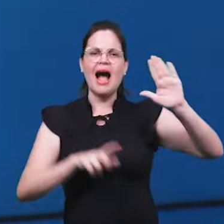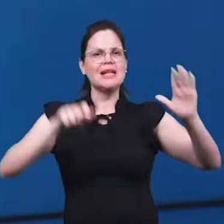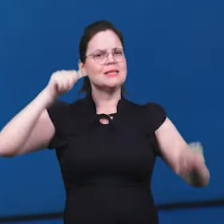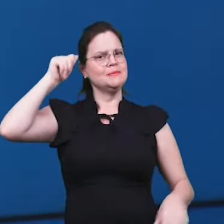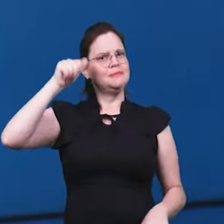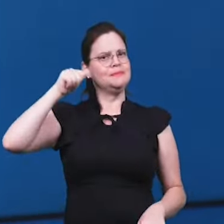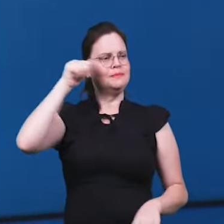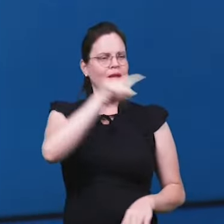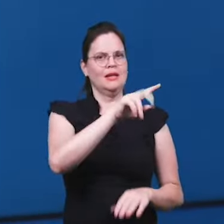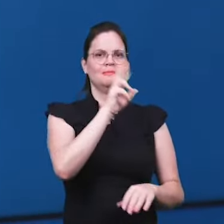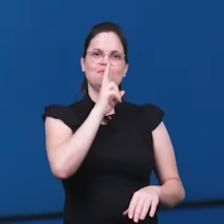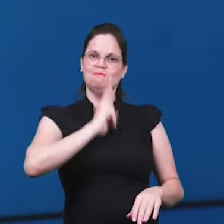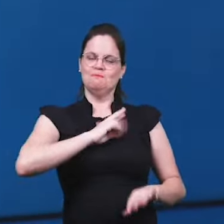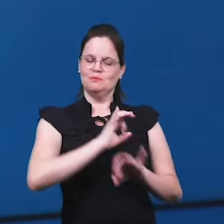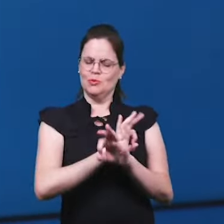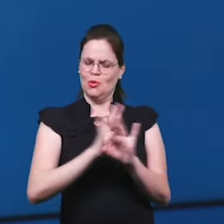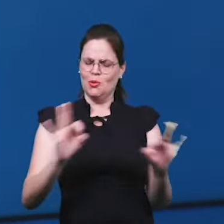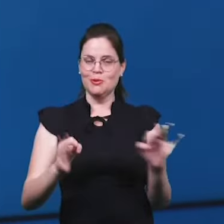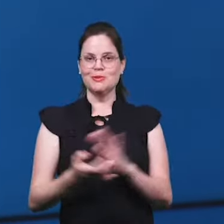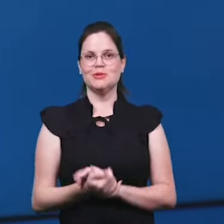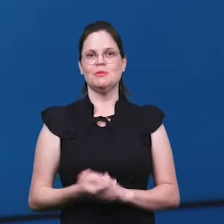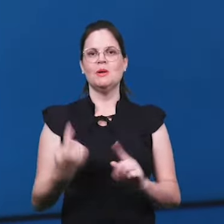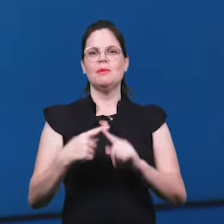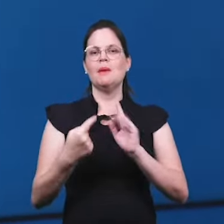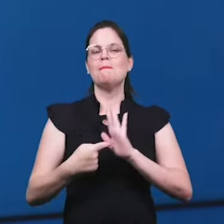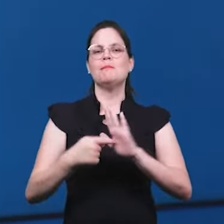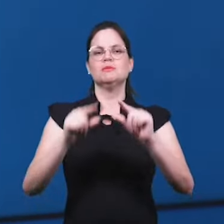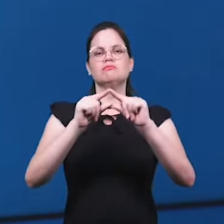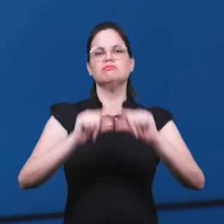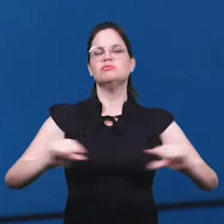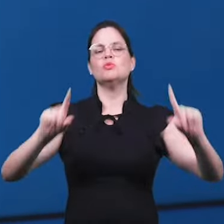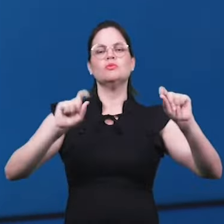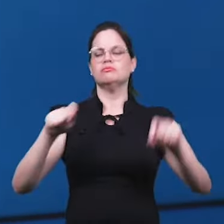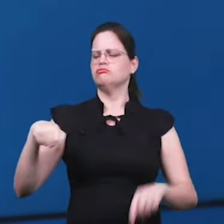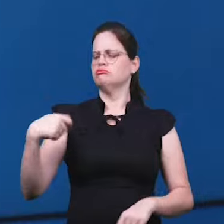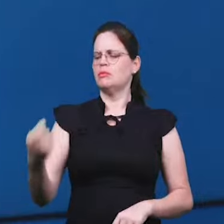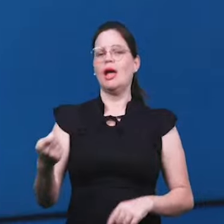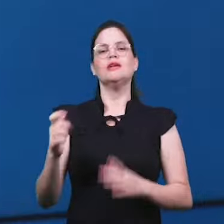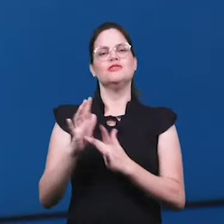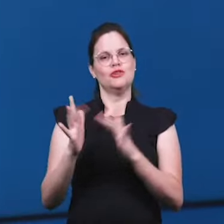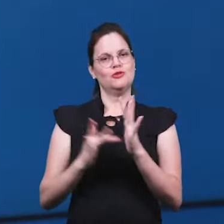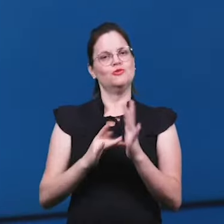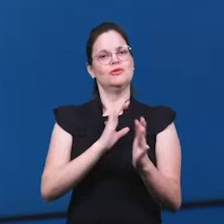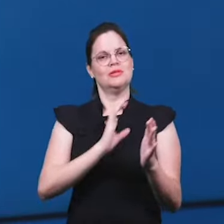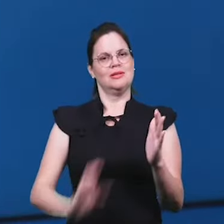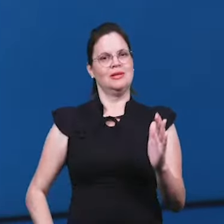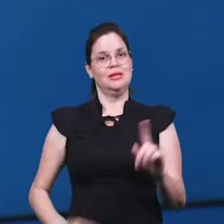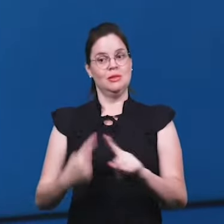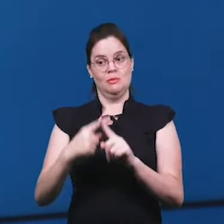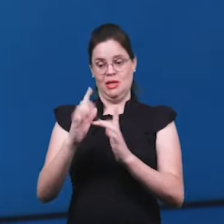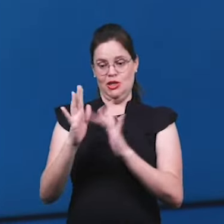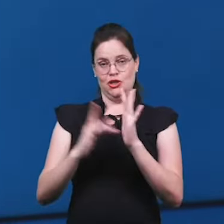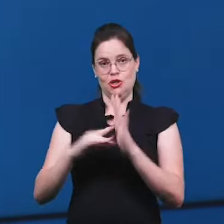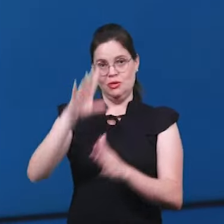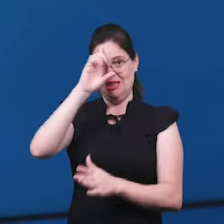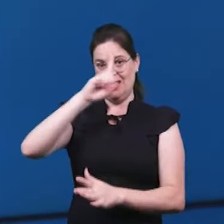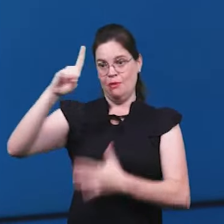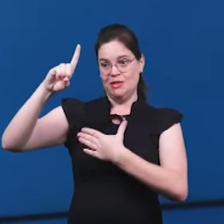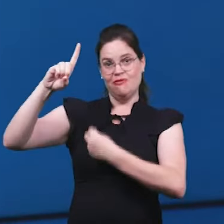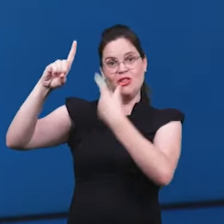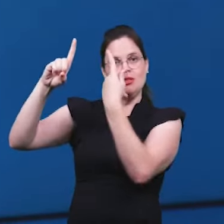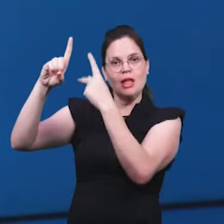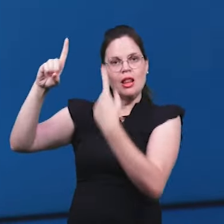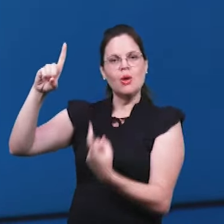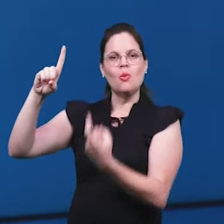boa a resposta da Sofia quando ela disse, essa expressão refere-se a Jesus Cristo, porque Jesus é o Filho de Deus